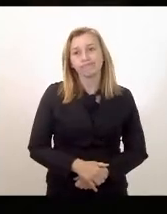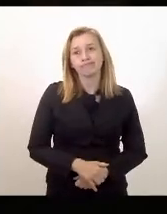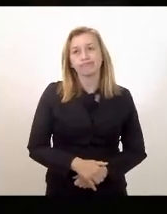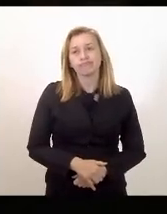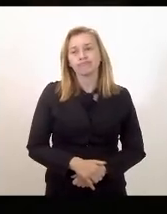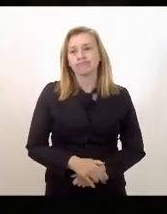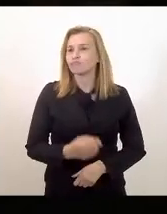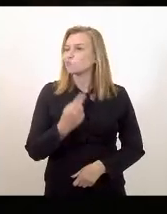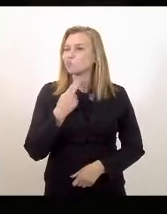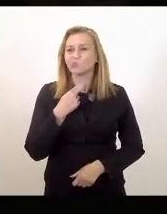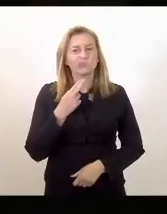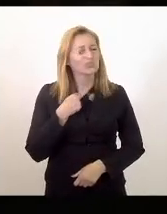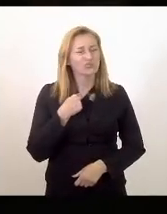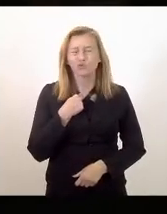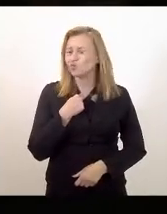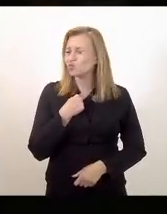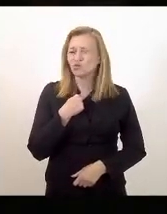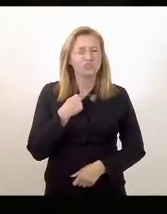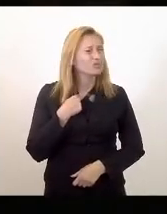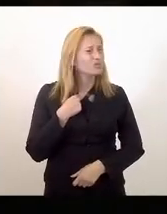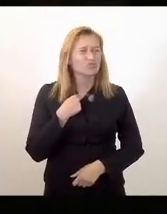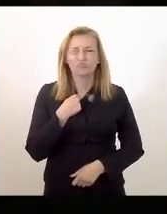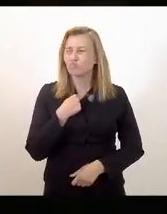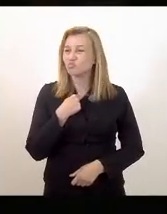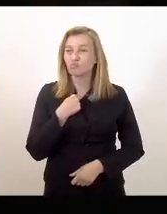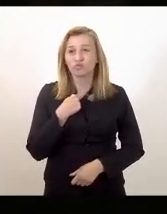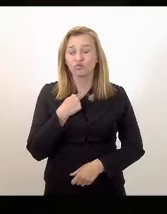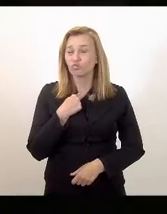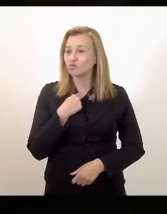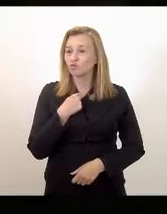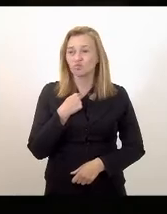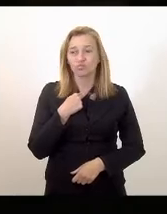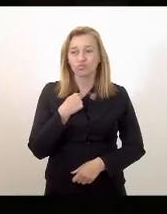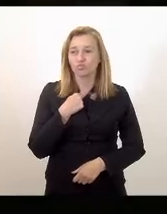nós não podemos, de forma alguma, por detrás de tudo isto,